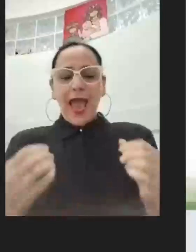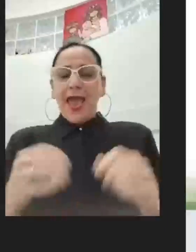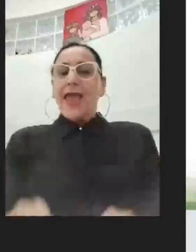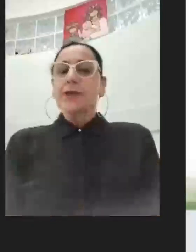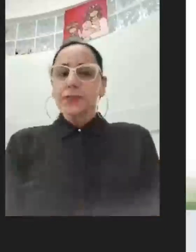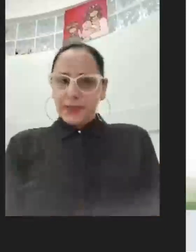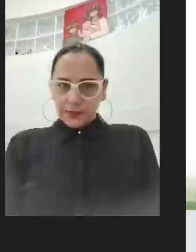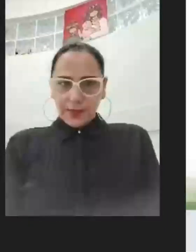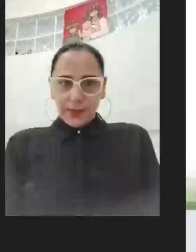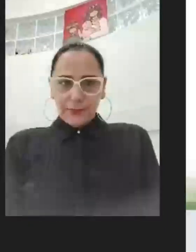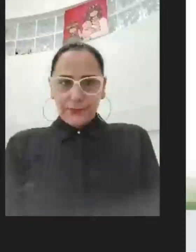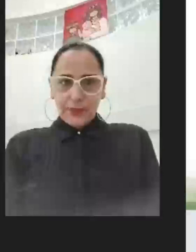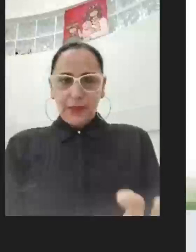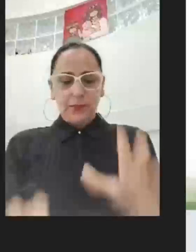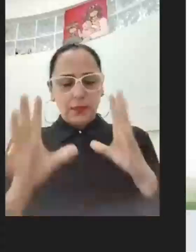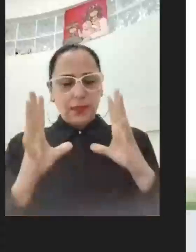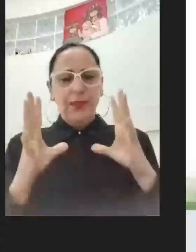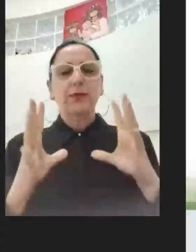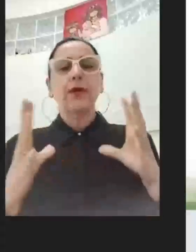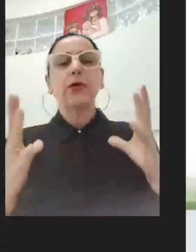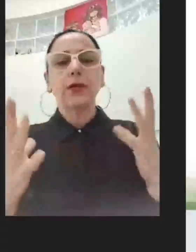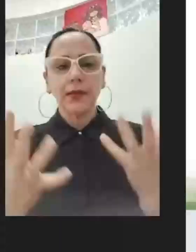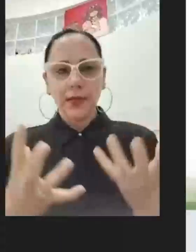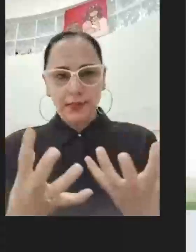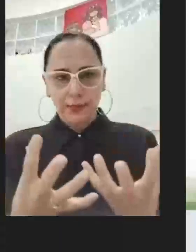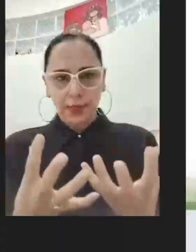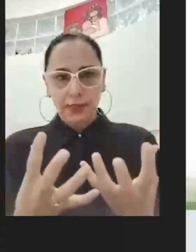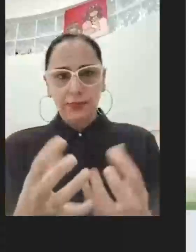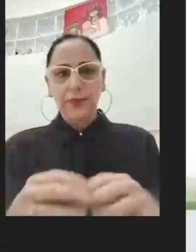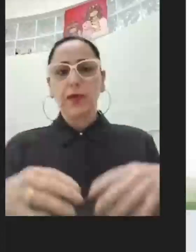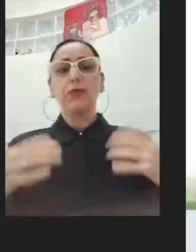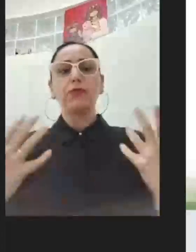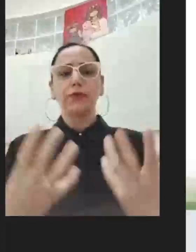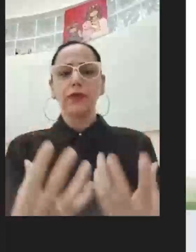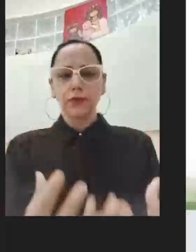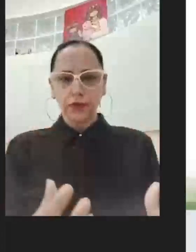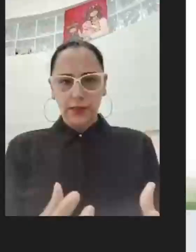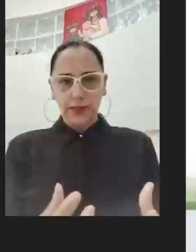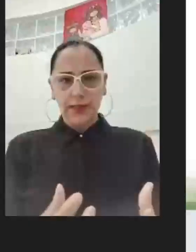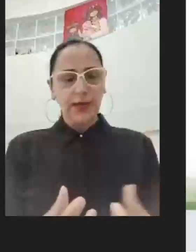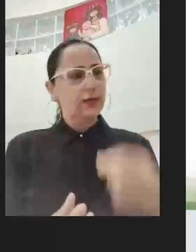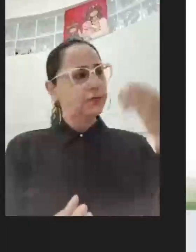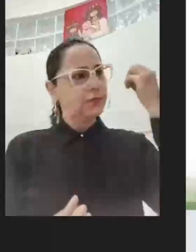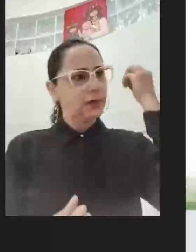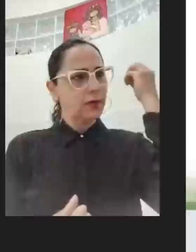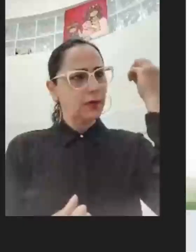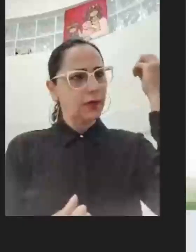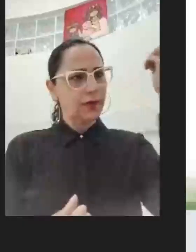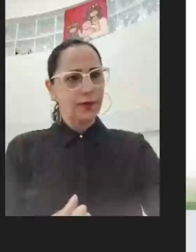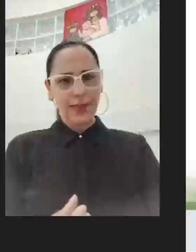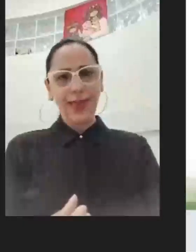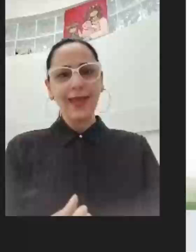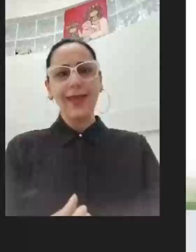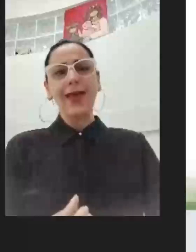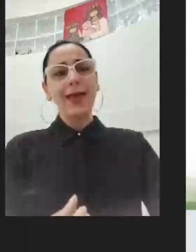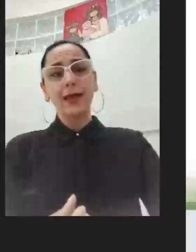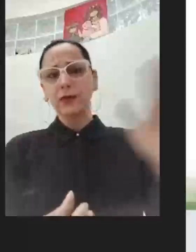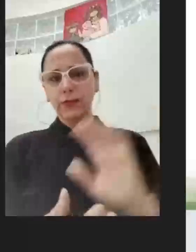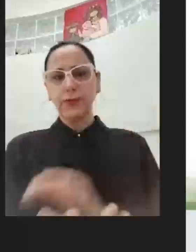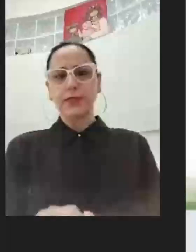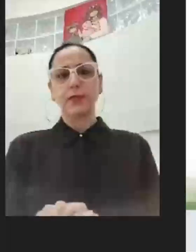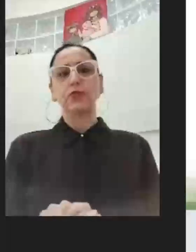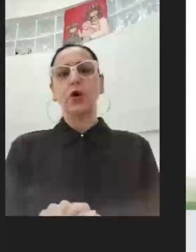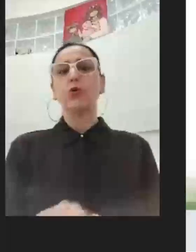desse. Eu sentei e eu acolhi essa mãe, eu ouvi a história dela,